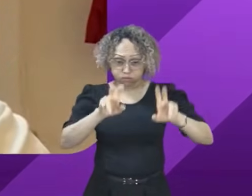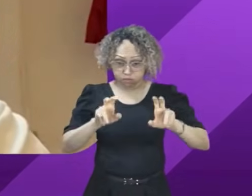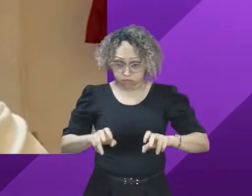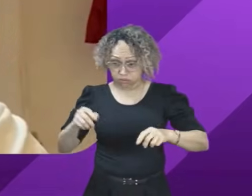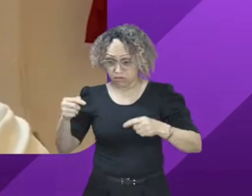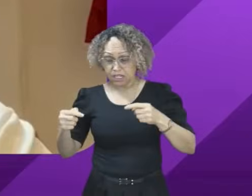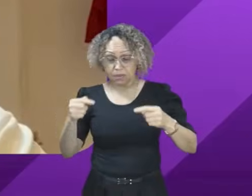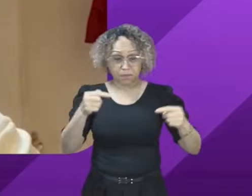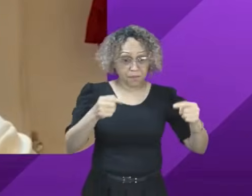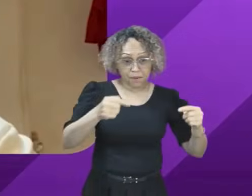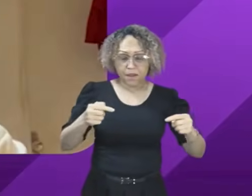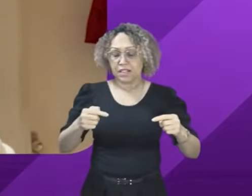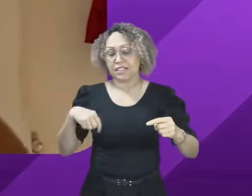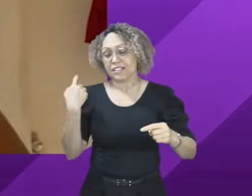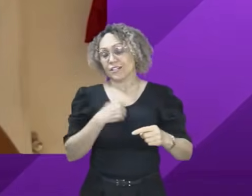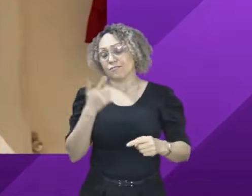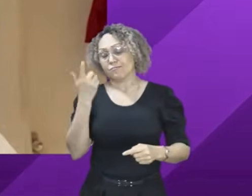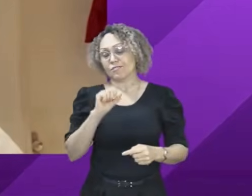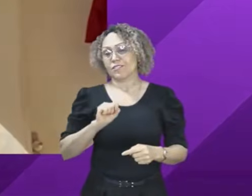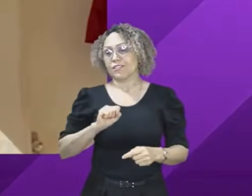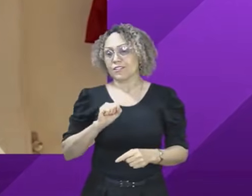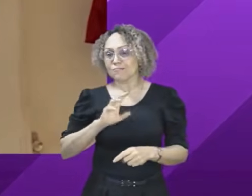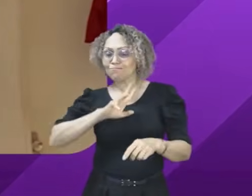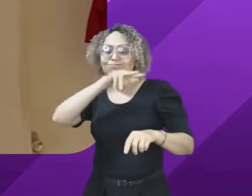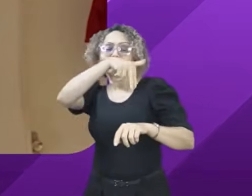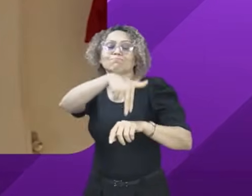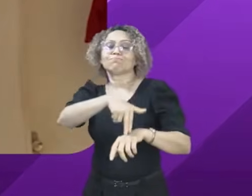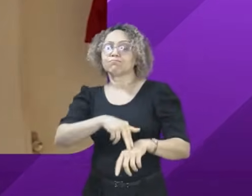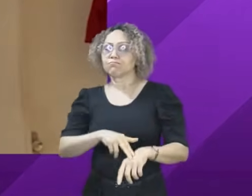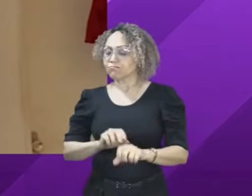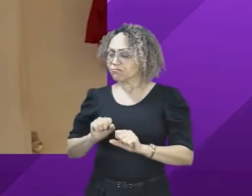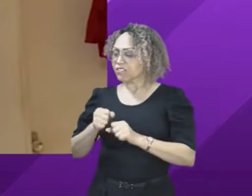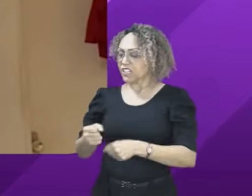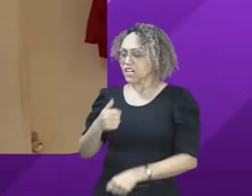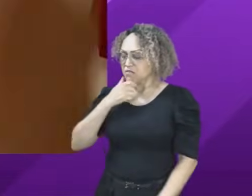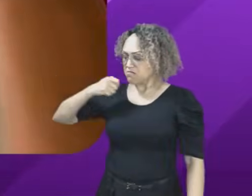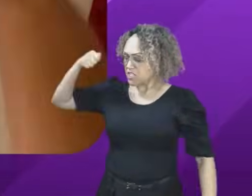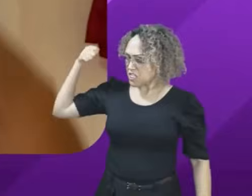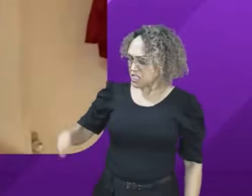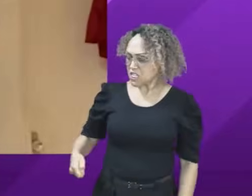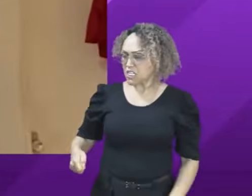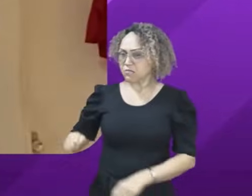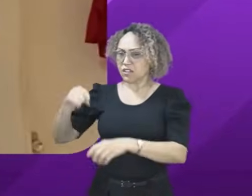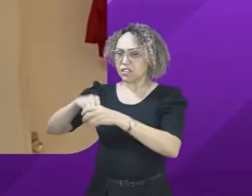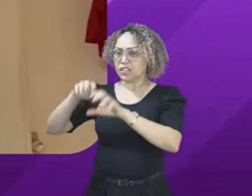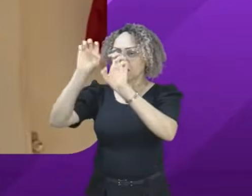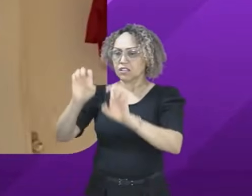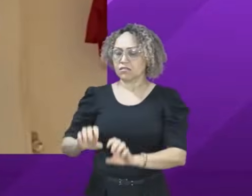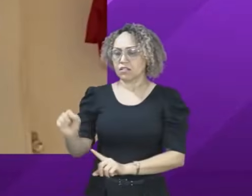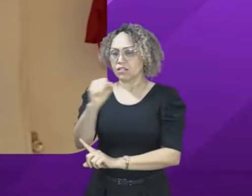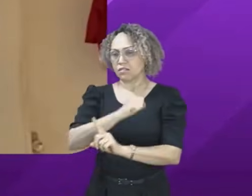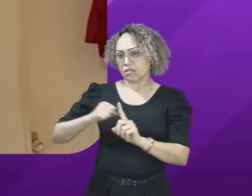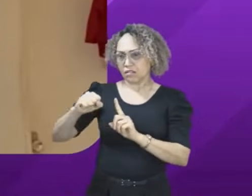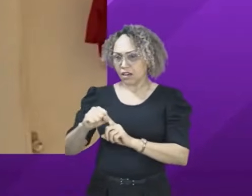chegar lá, né? Enfrentarmos o machismo estrutural do lado de fora e o machismo e